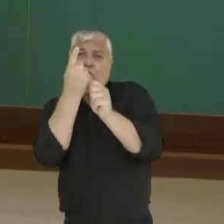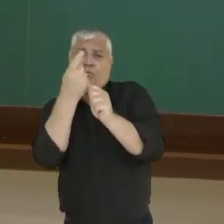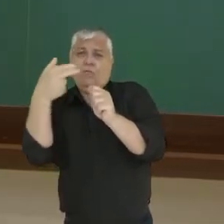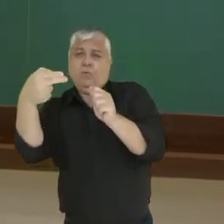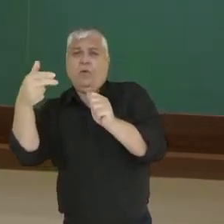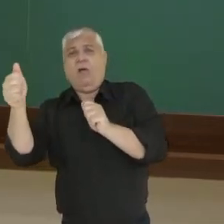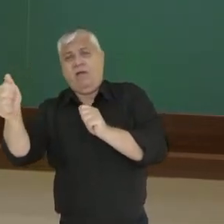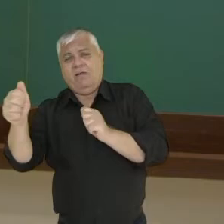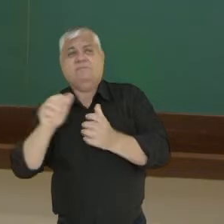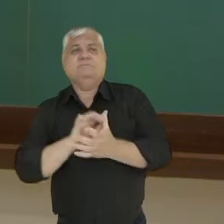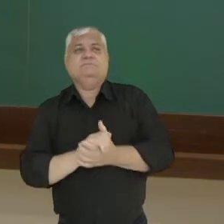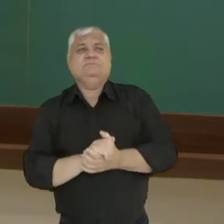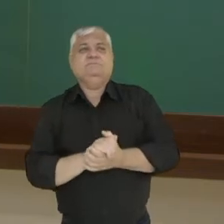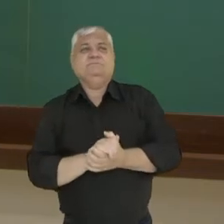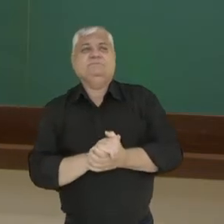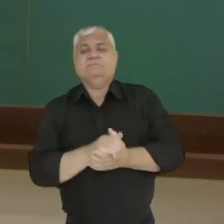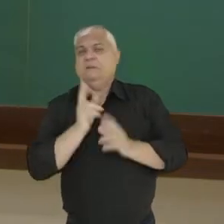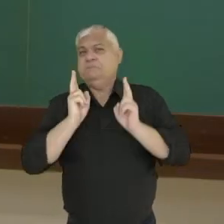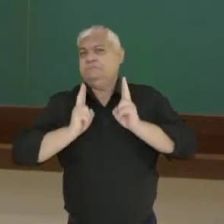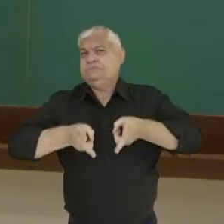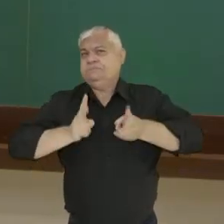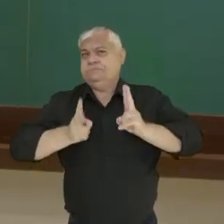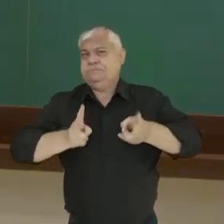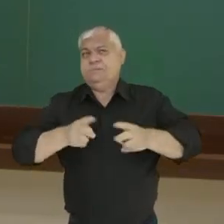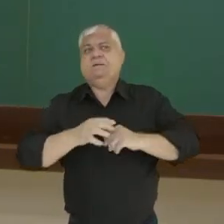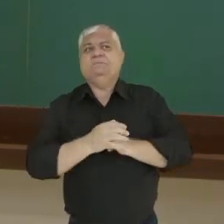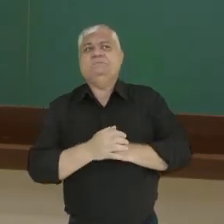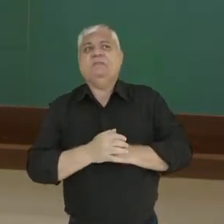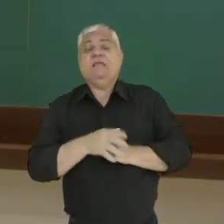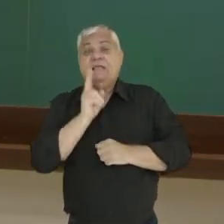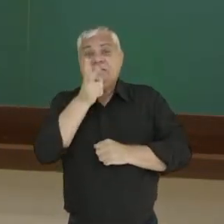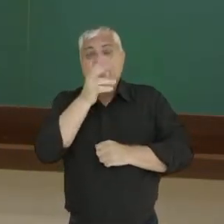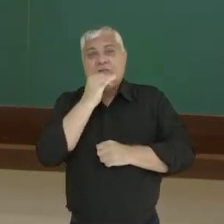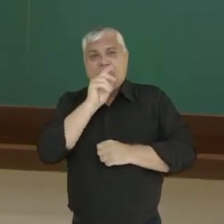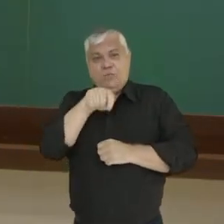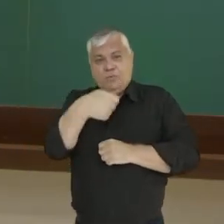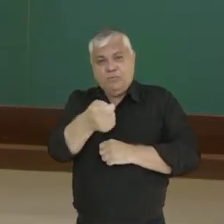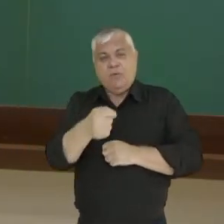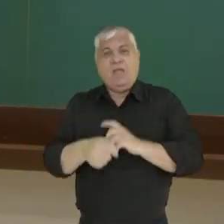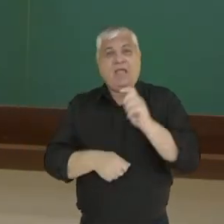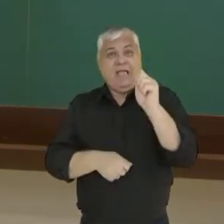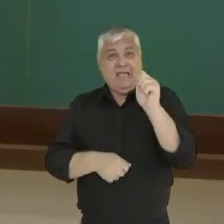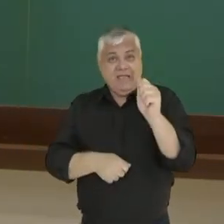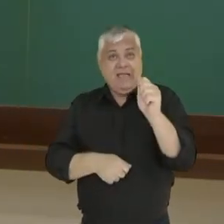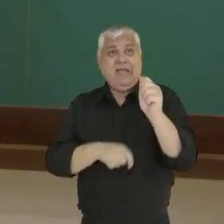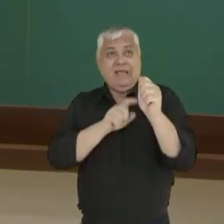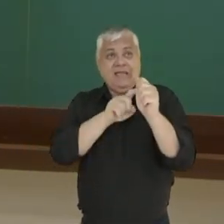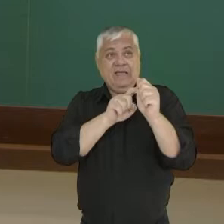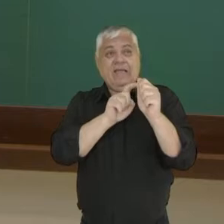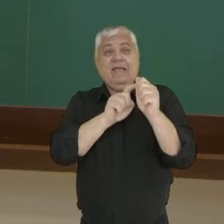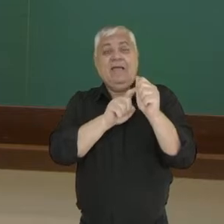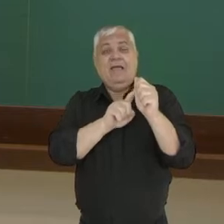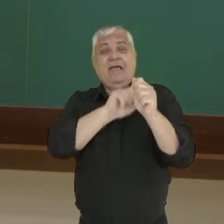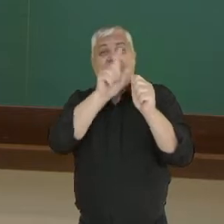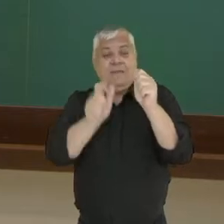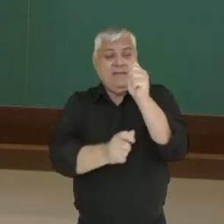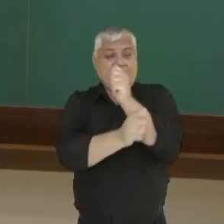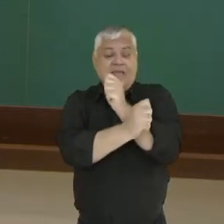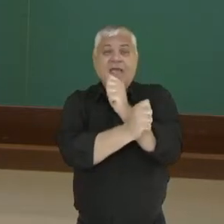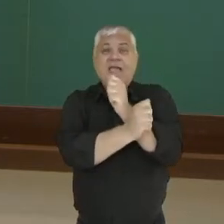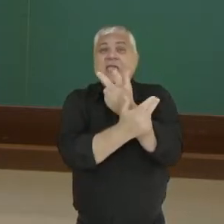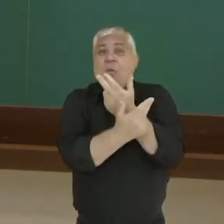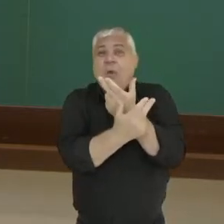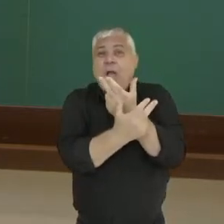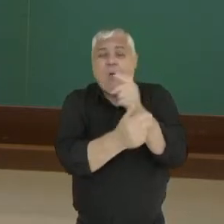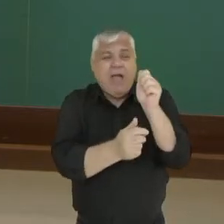1 resulta no a. Então, sempre, pessoal, que nós tivermos logaritmando e base igual, eu já sei,